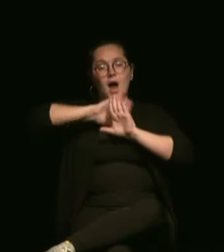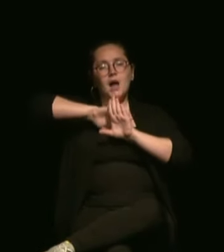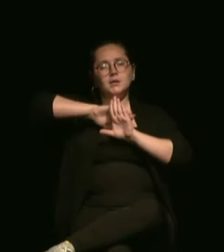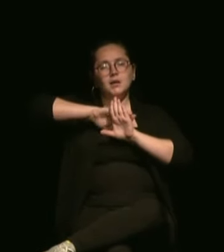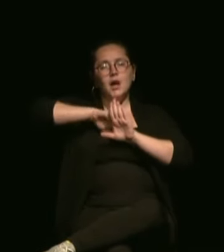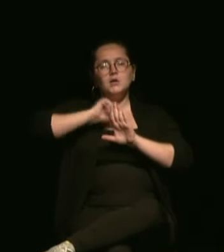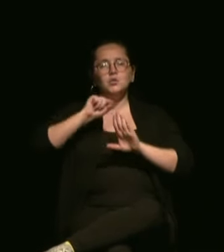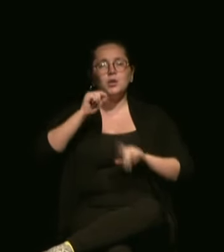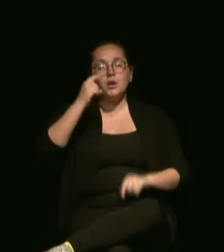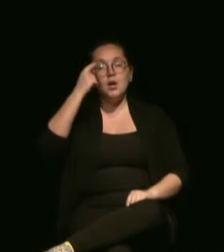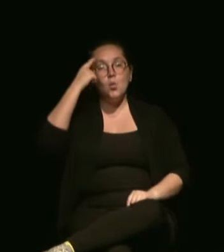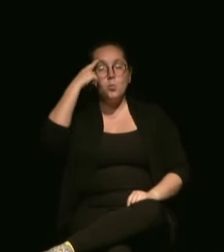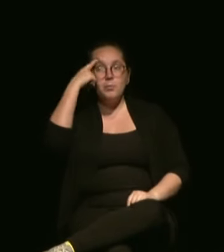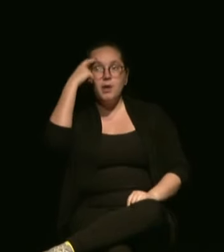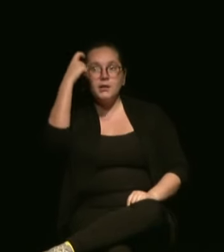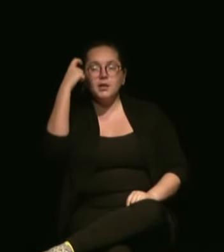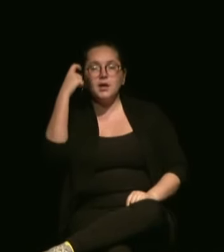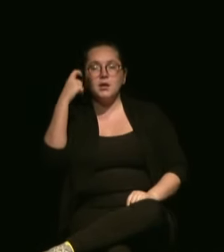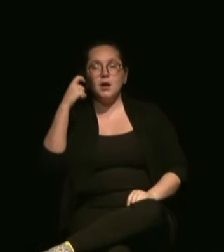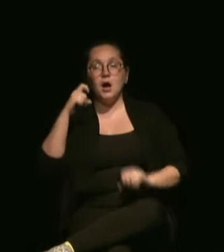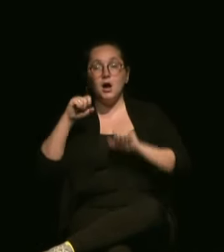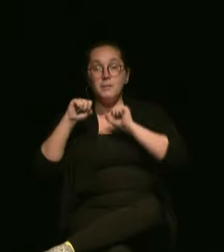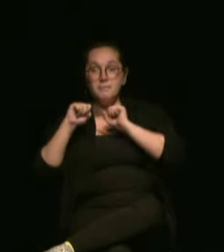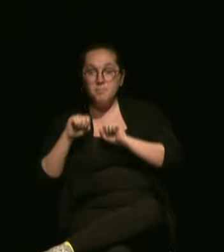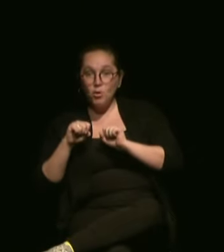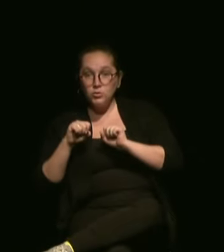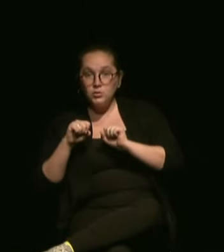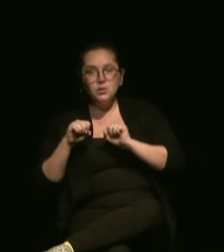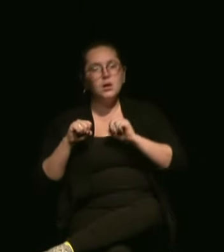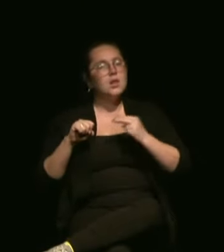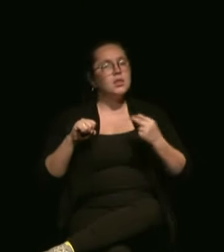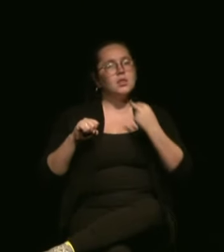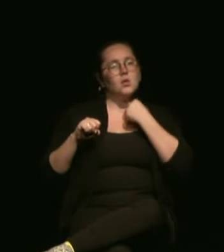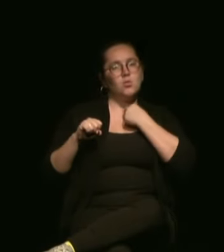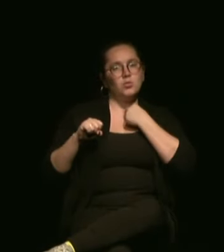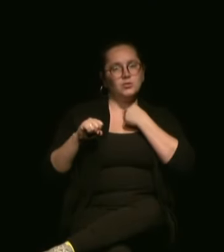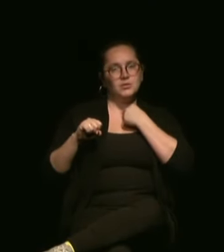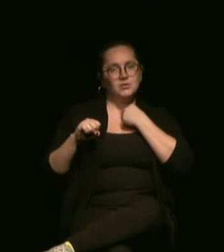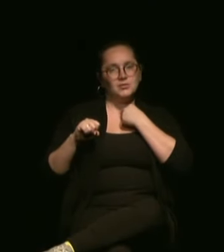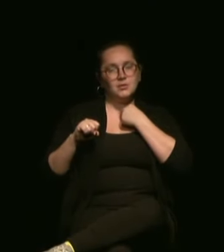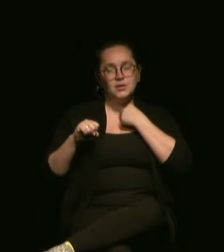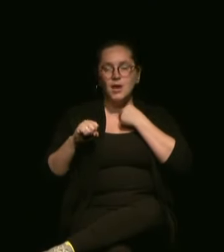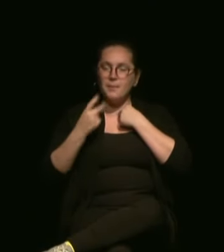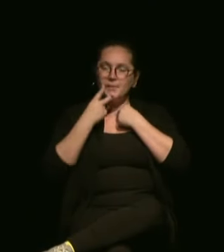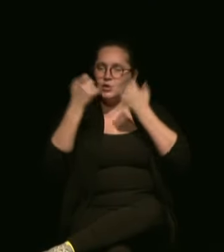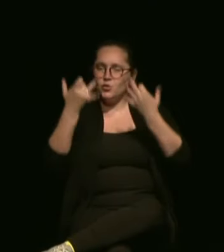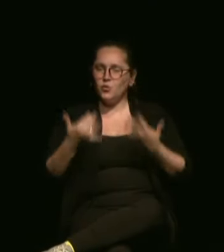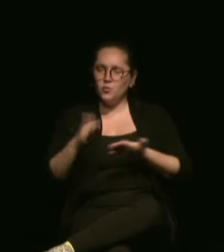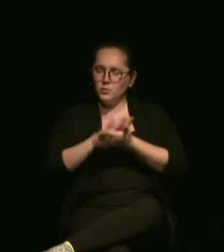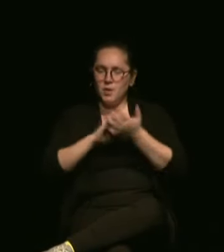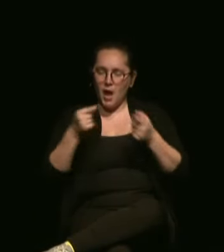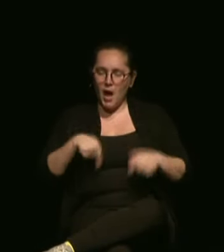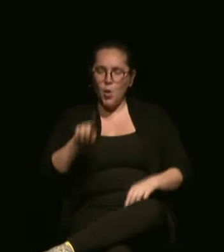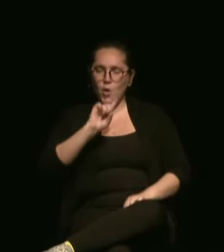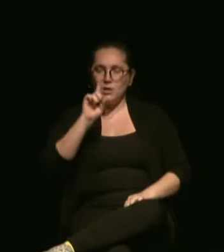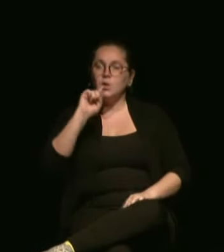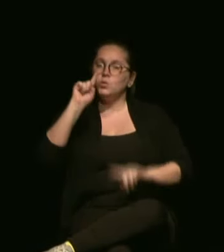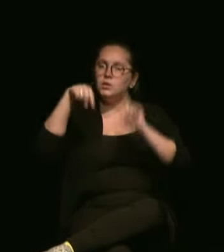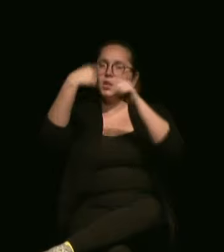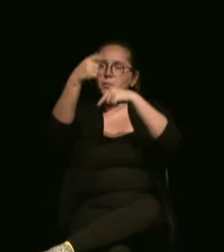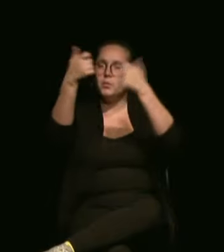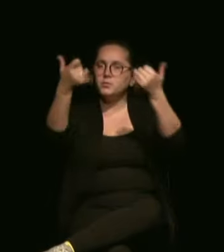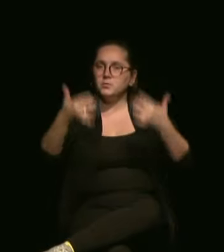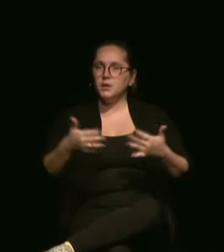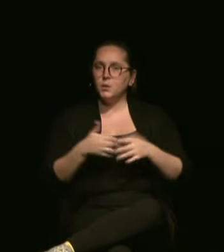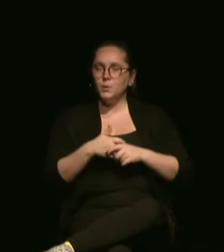respeito aquilo que se pode ou não se pode fazer em relação ao personagem. Não vou falar disso nesse momento, vou falar daqui a pouquinho. Mas sobre